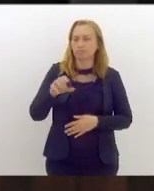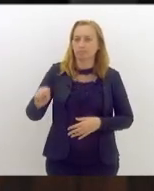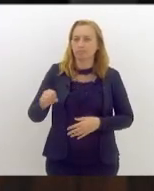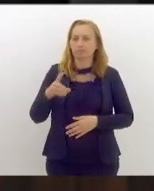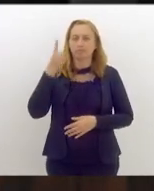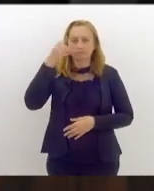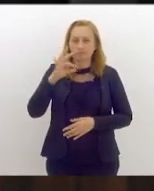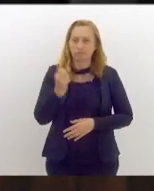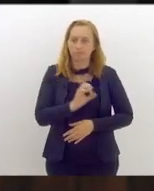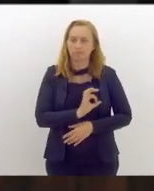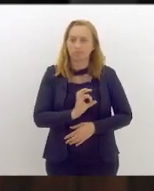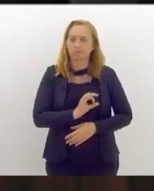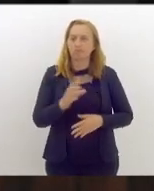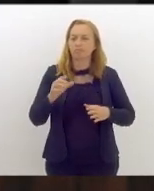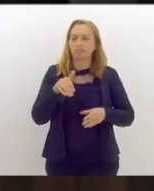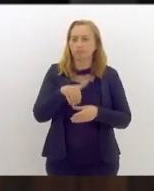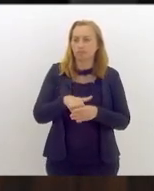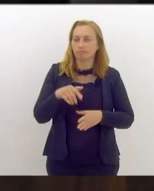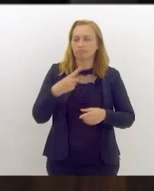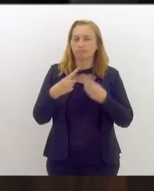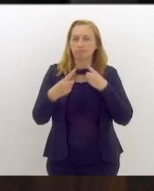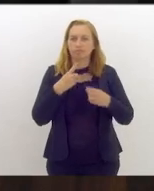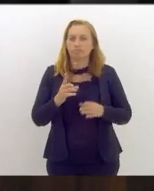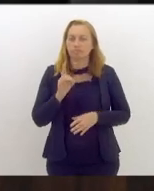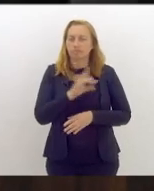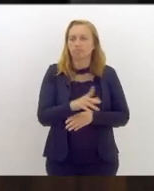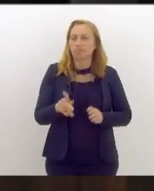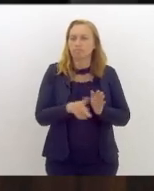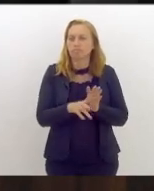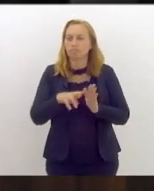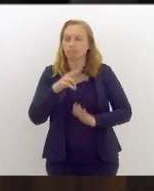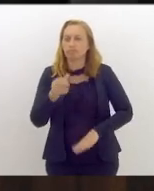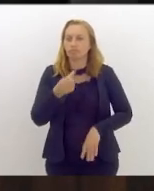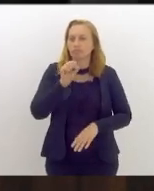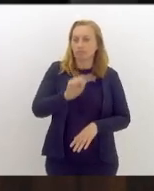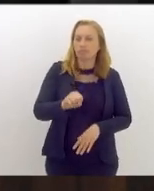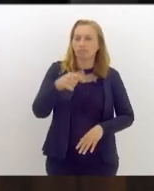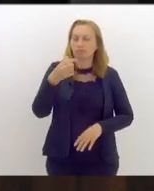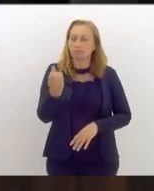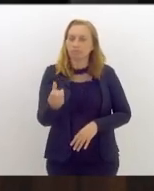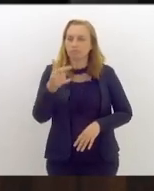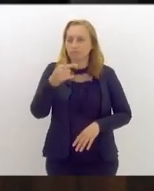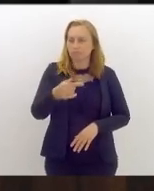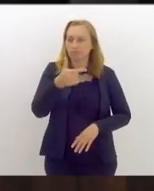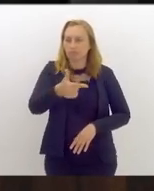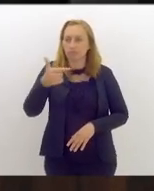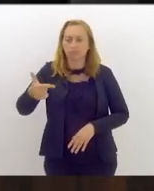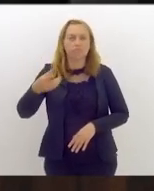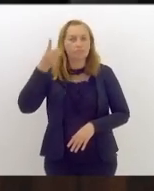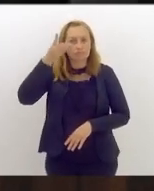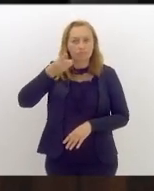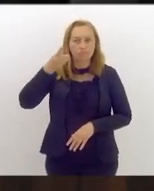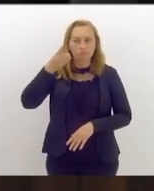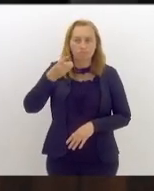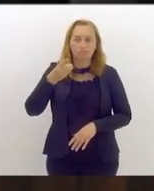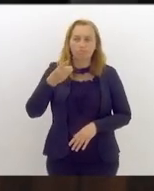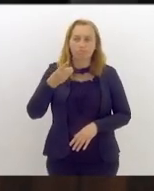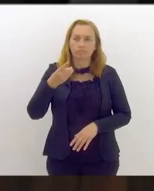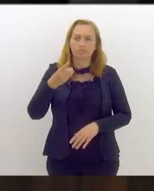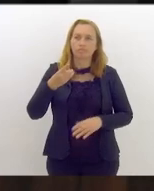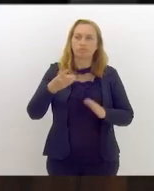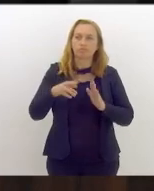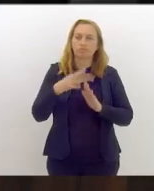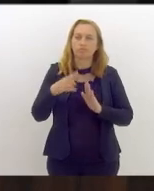Marta em votação discussão única projeto de resolução 867 de 21 de autoria da comissão parlamentar de inquérito